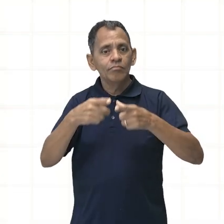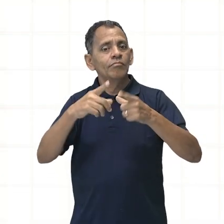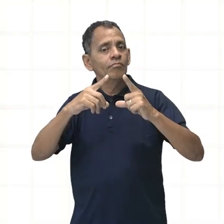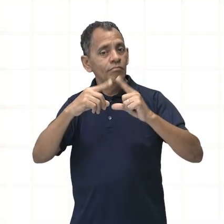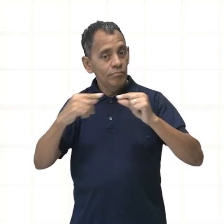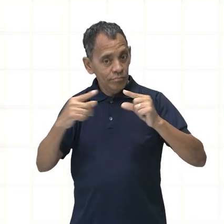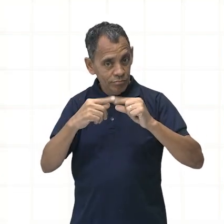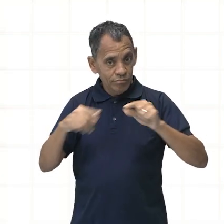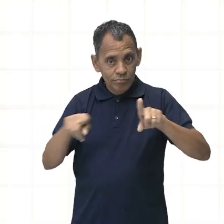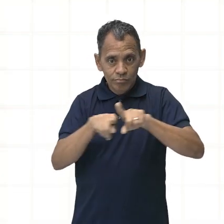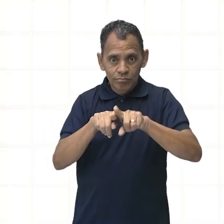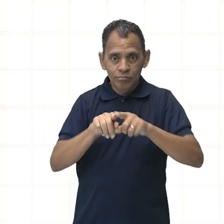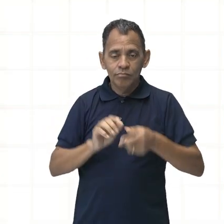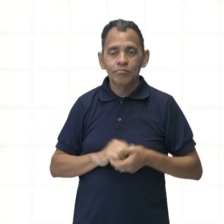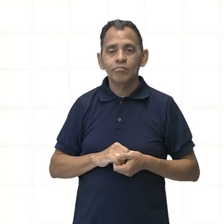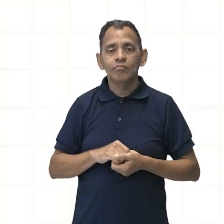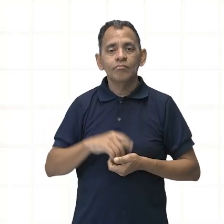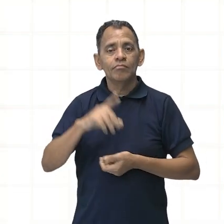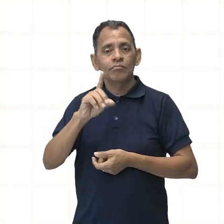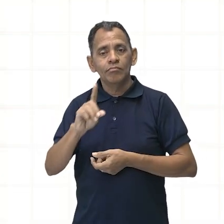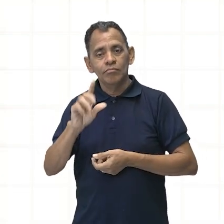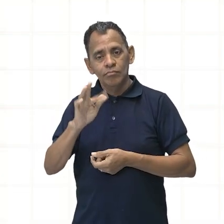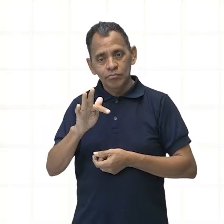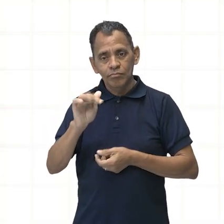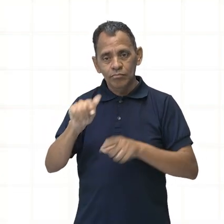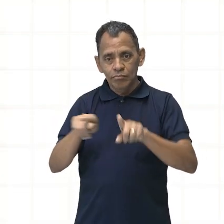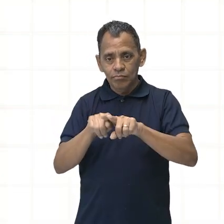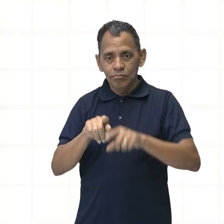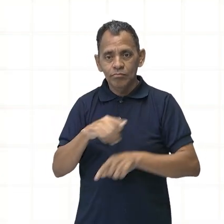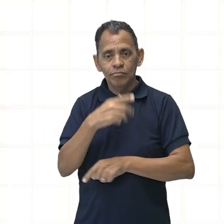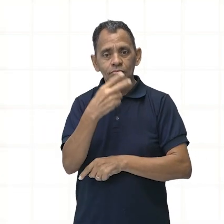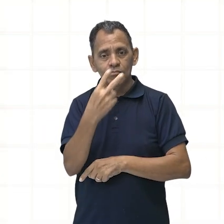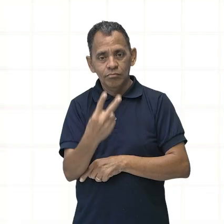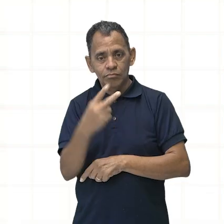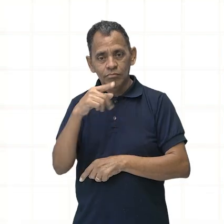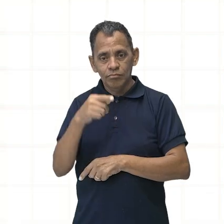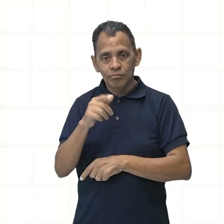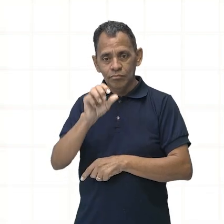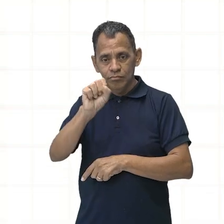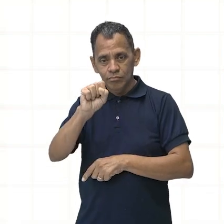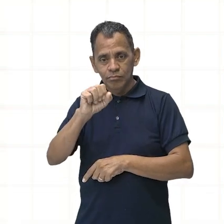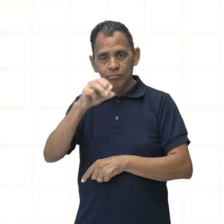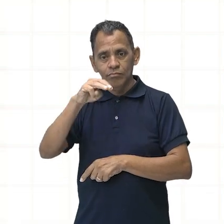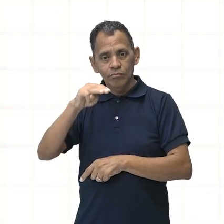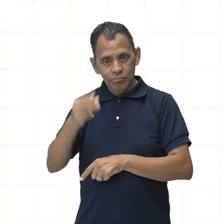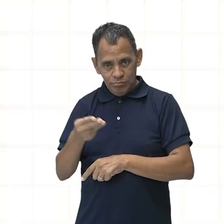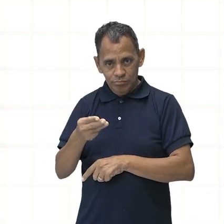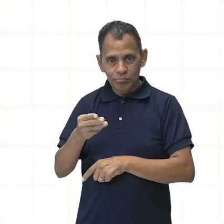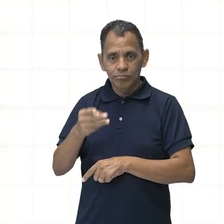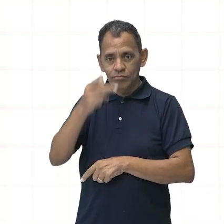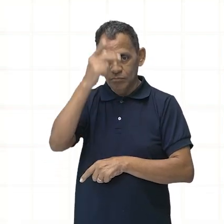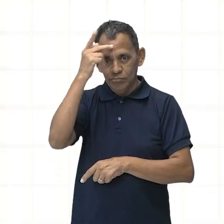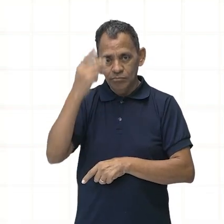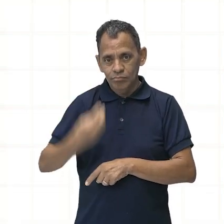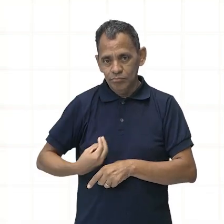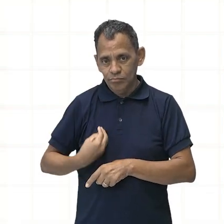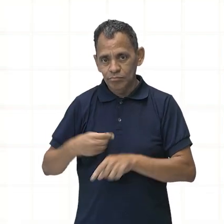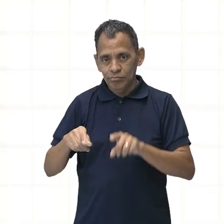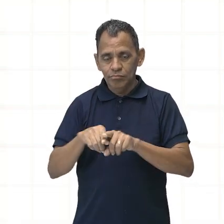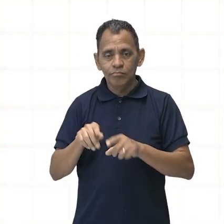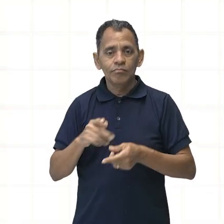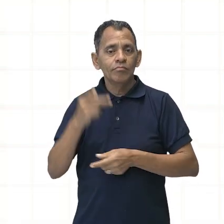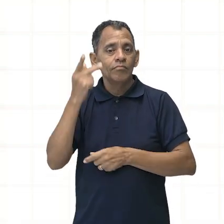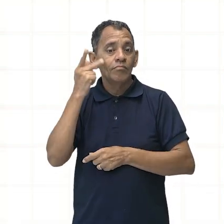nosso país, fica no Distrito Federal, com 2,8 milhões de habitantes, aproximadamente. Fortaleza,